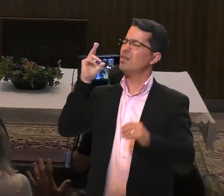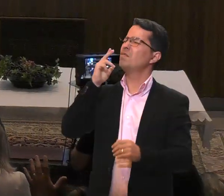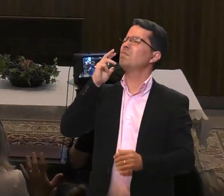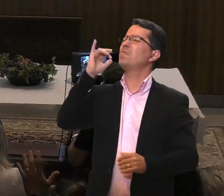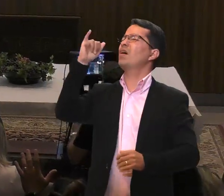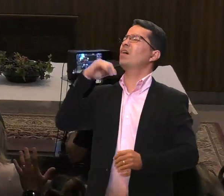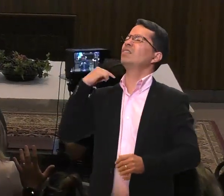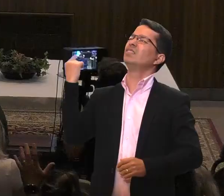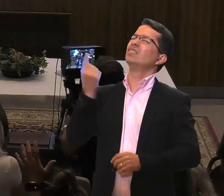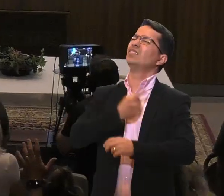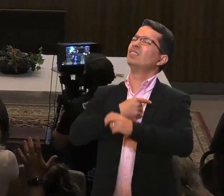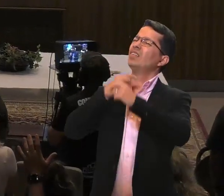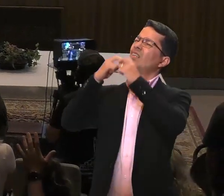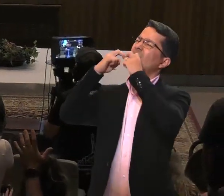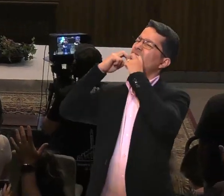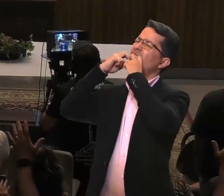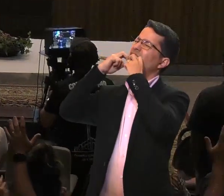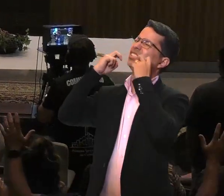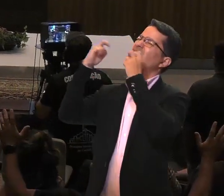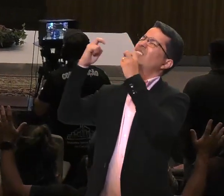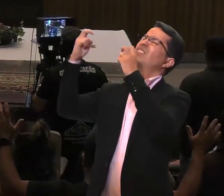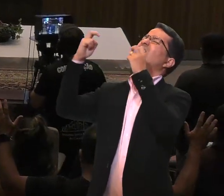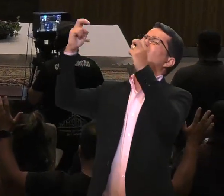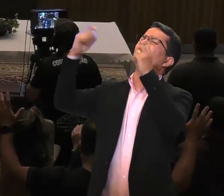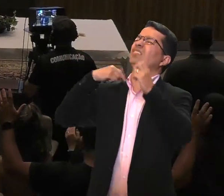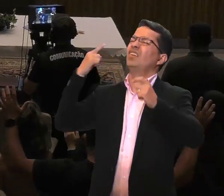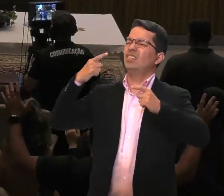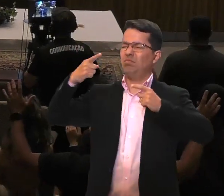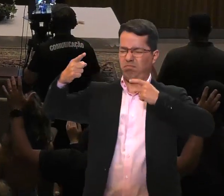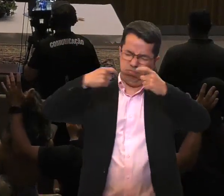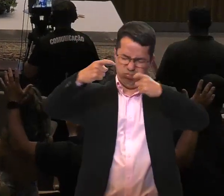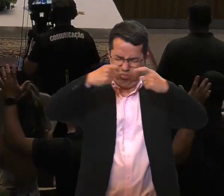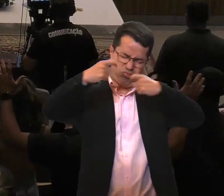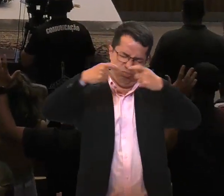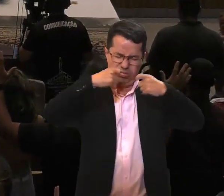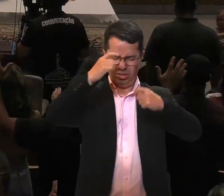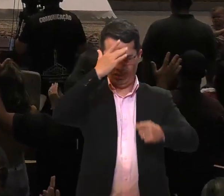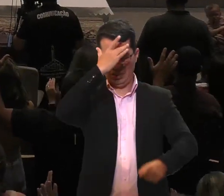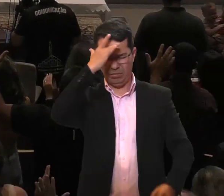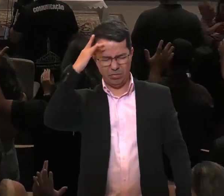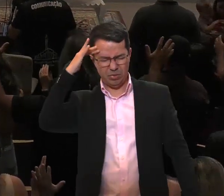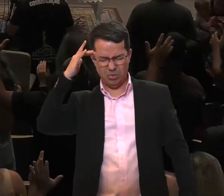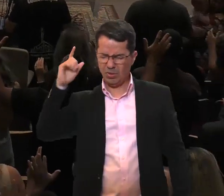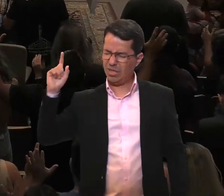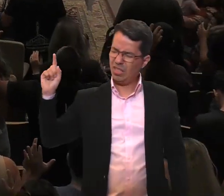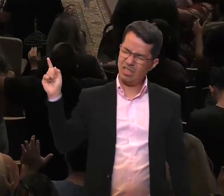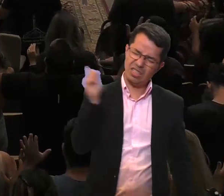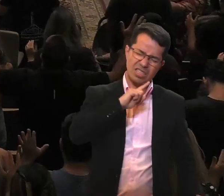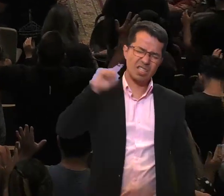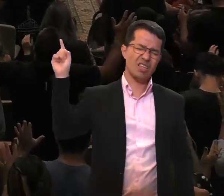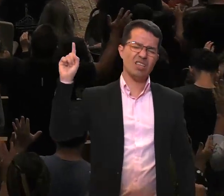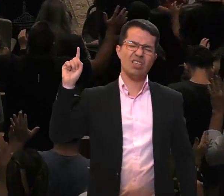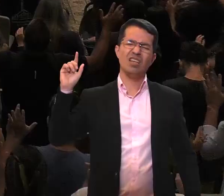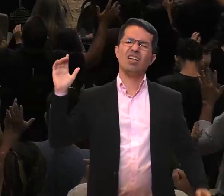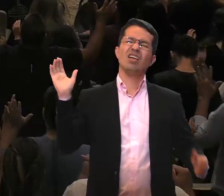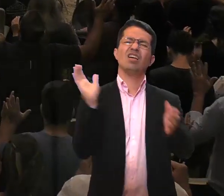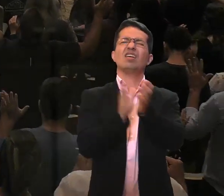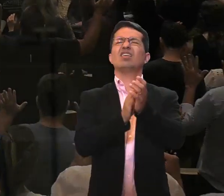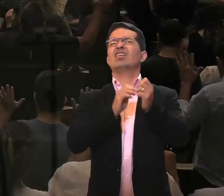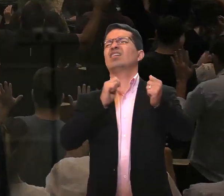Estamos numa guerra, não é contra pessoas, é uma guerra espiritual. Mas